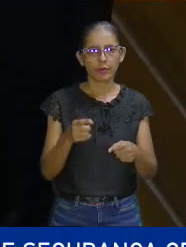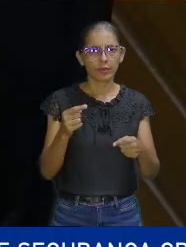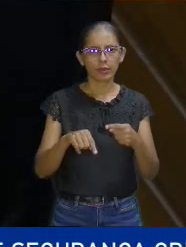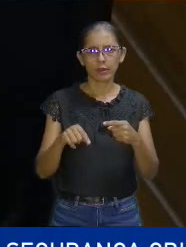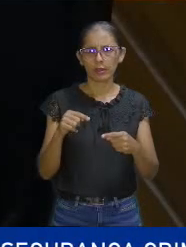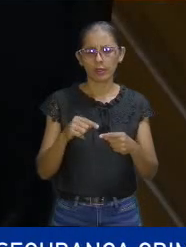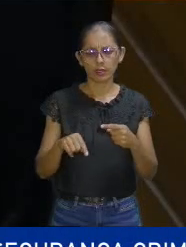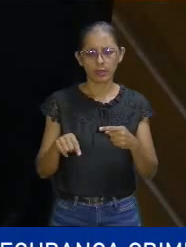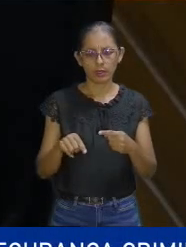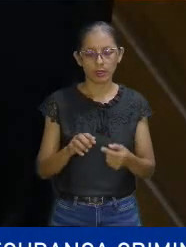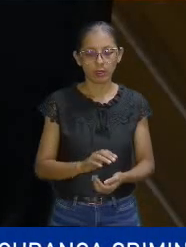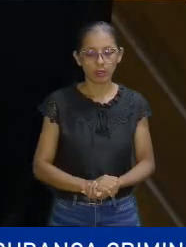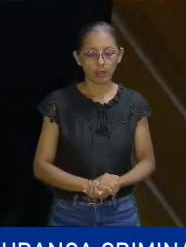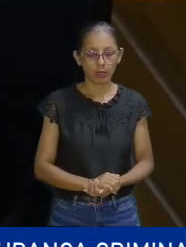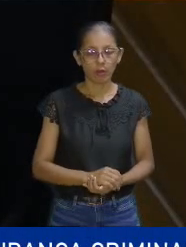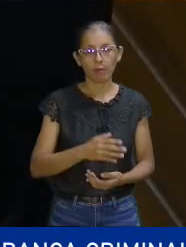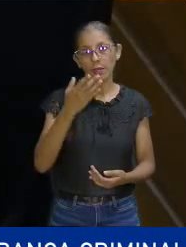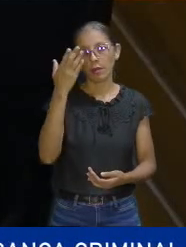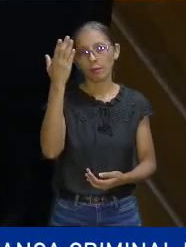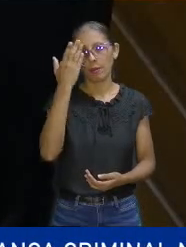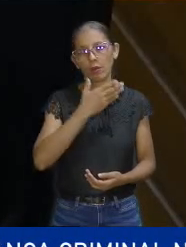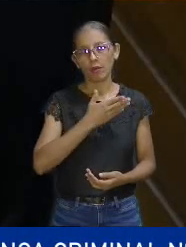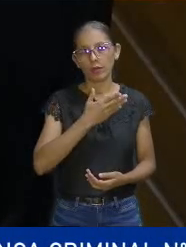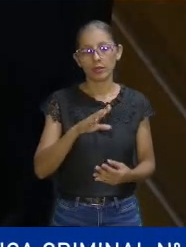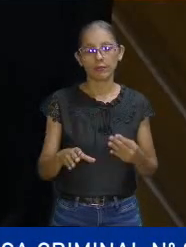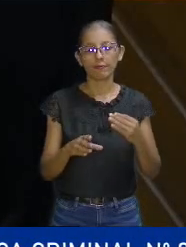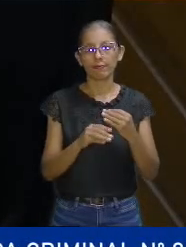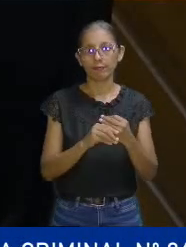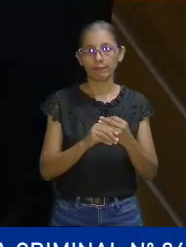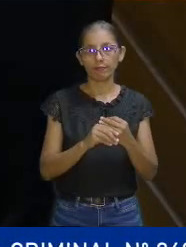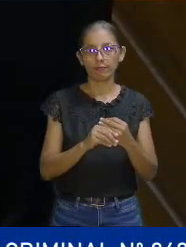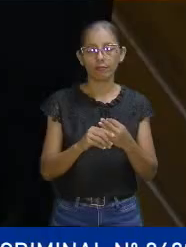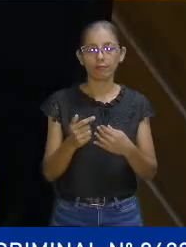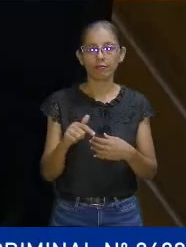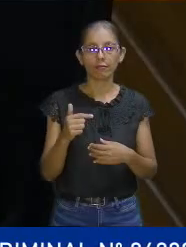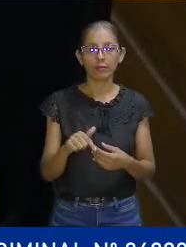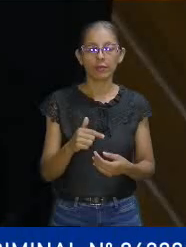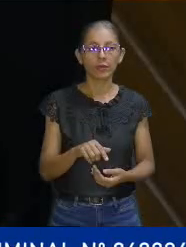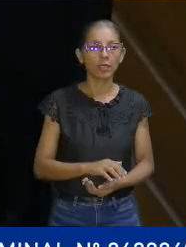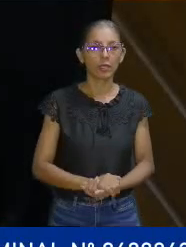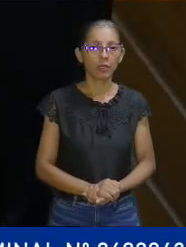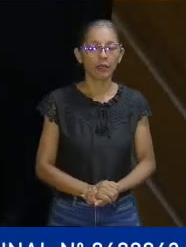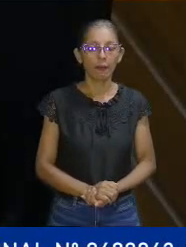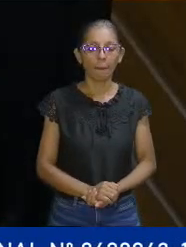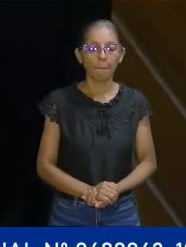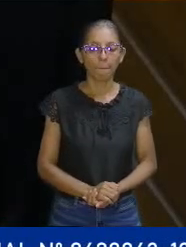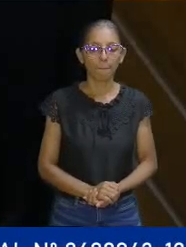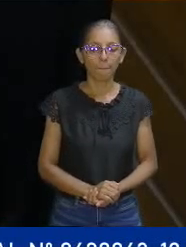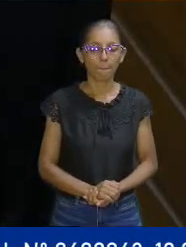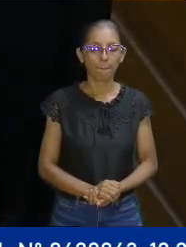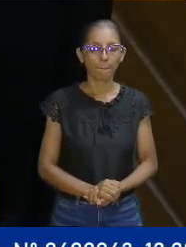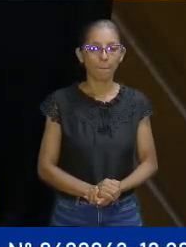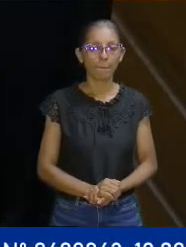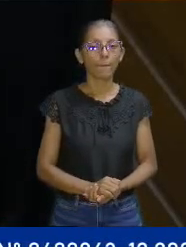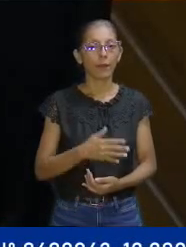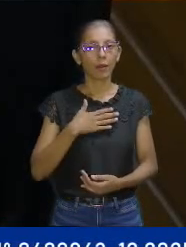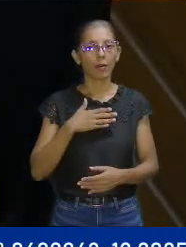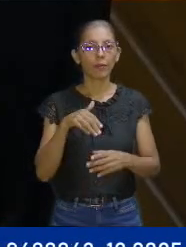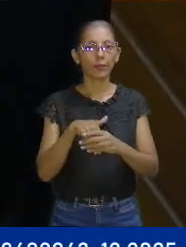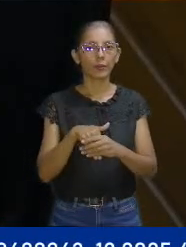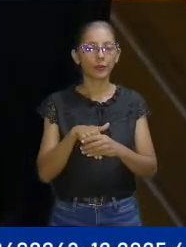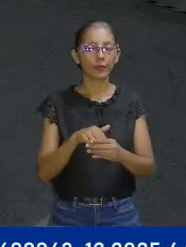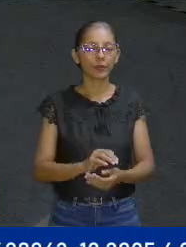de elementos de prova já documentados, que é previsto na súmula vinculante. É como eu voto,